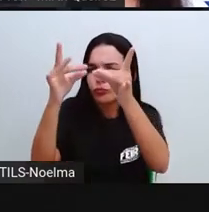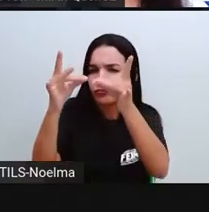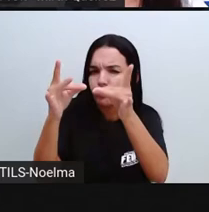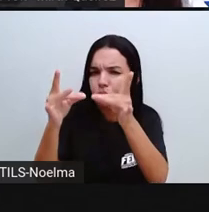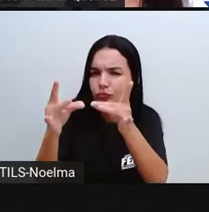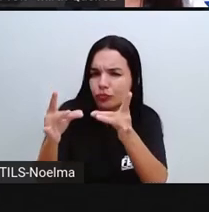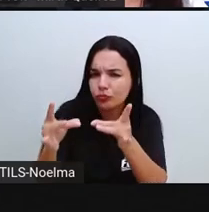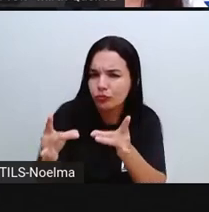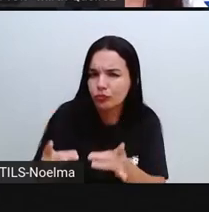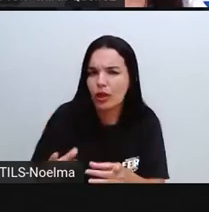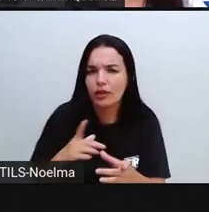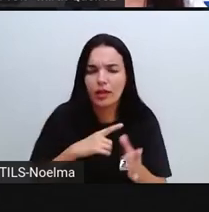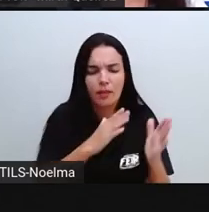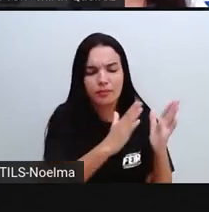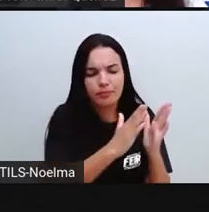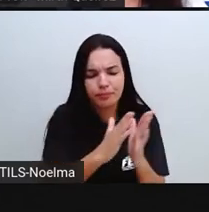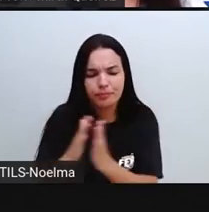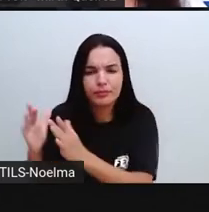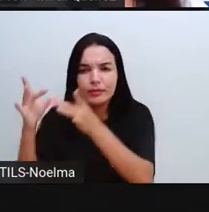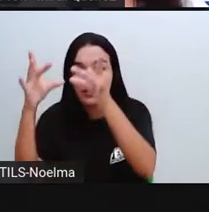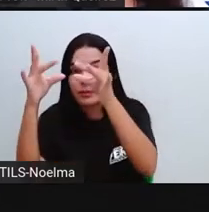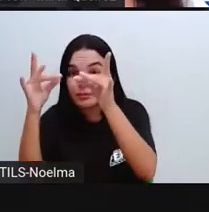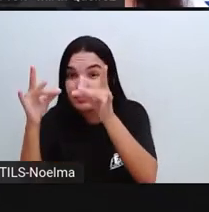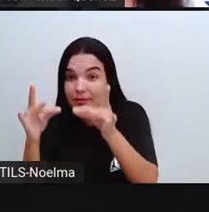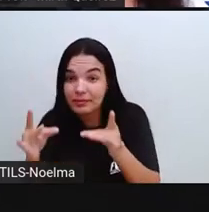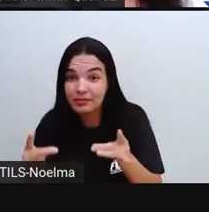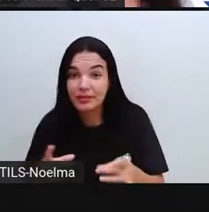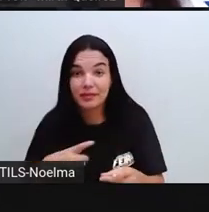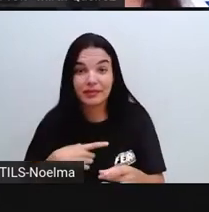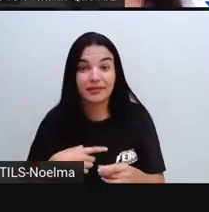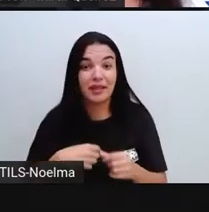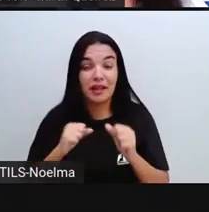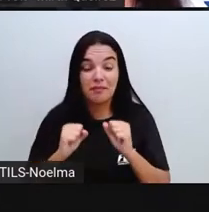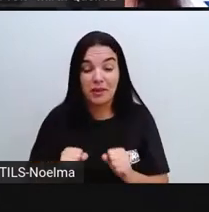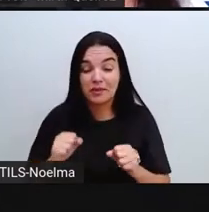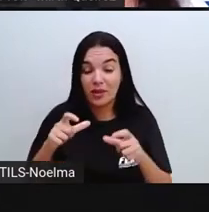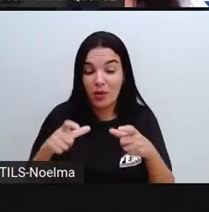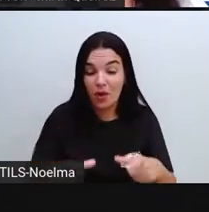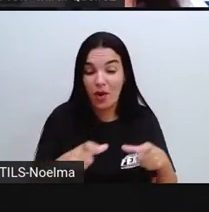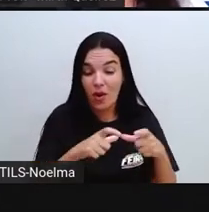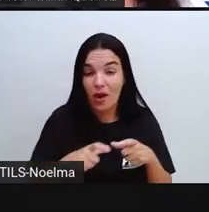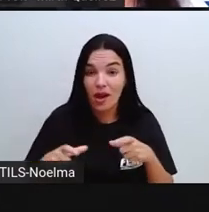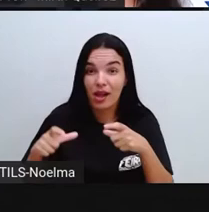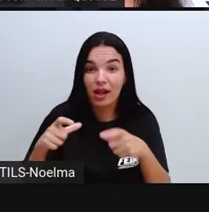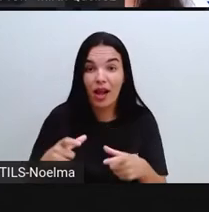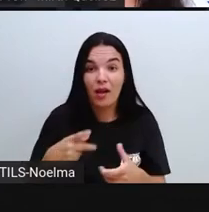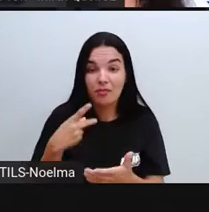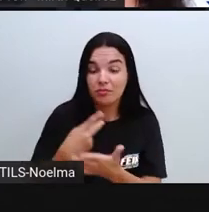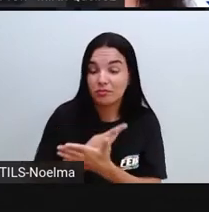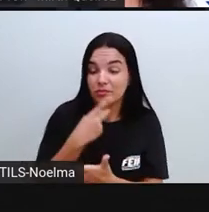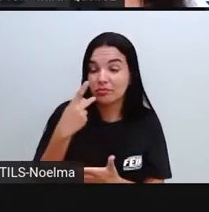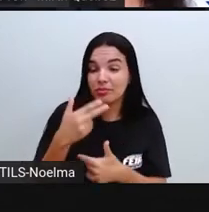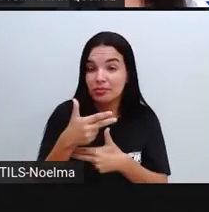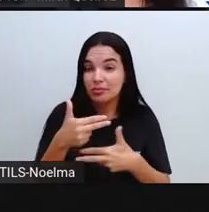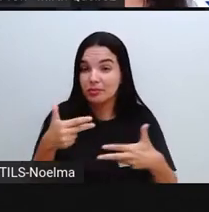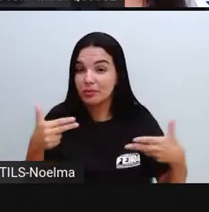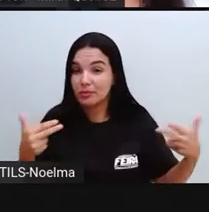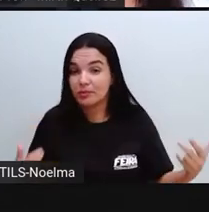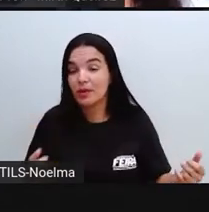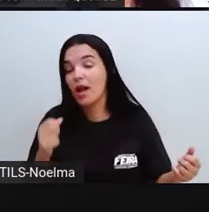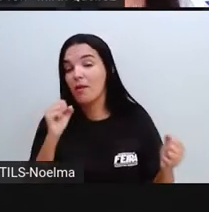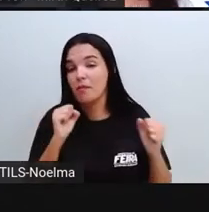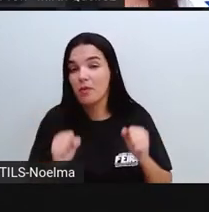pode apresentar também sequências descritivas, descrever um espaço, descrever um acontecimento, né? Com a descrição do